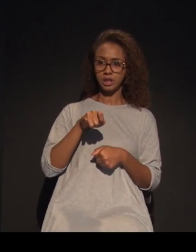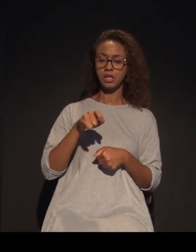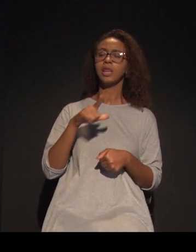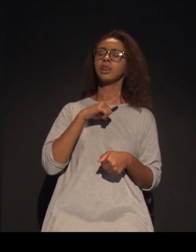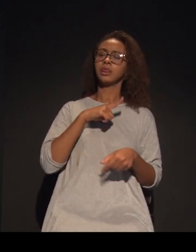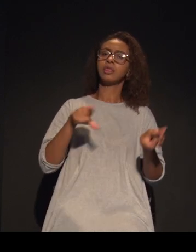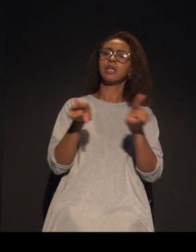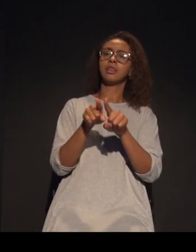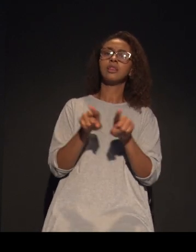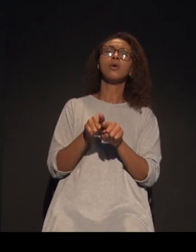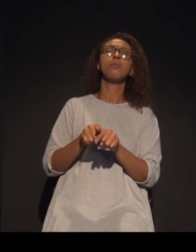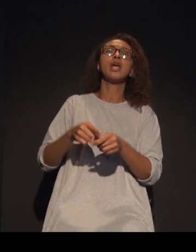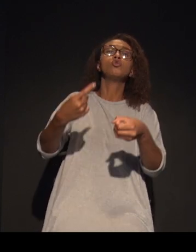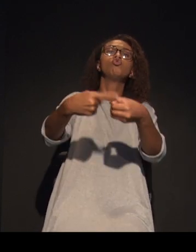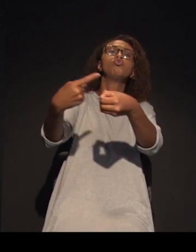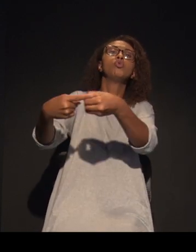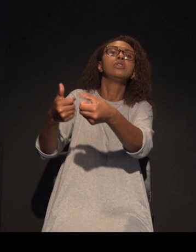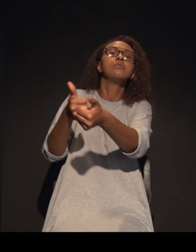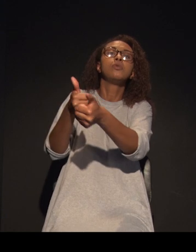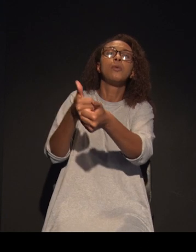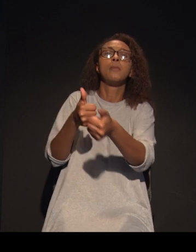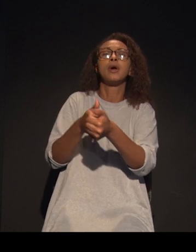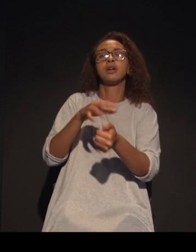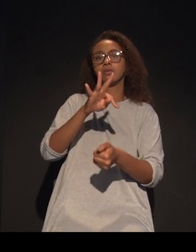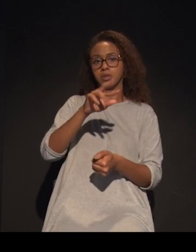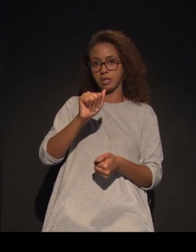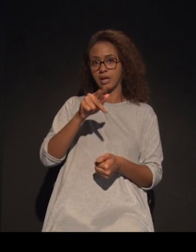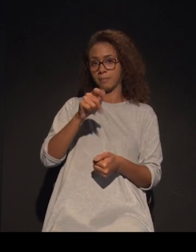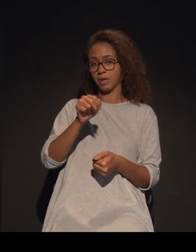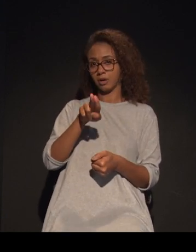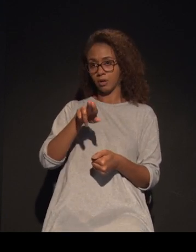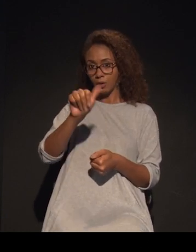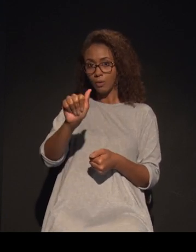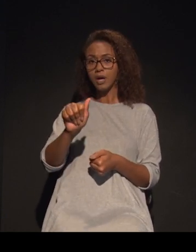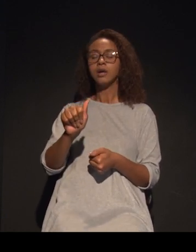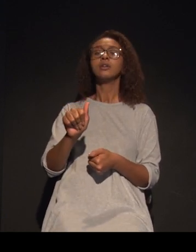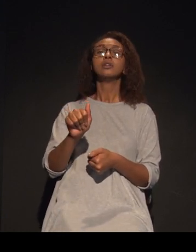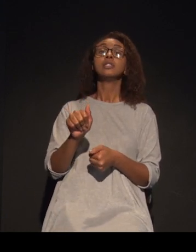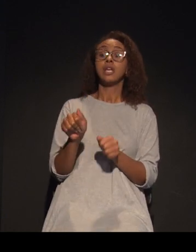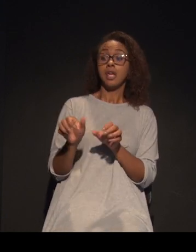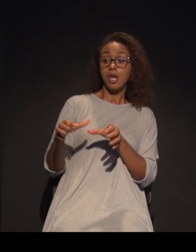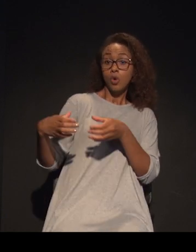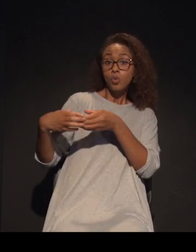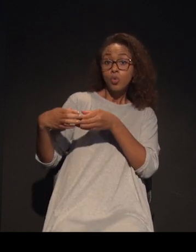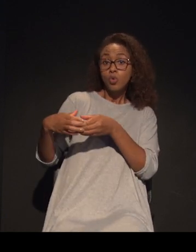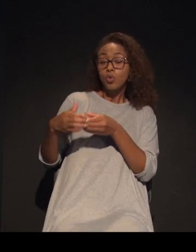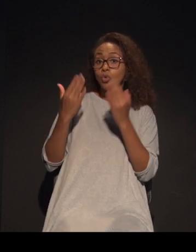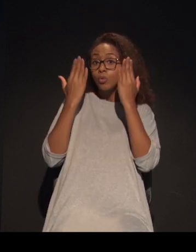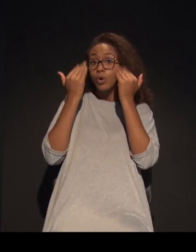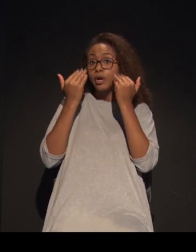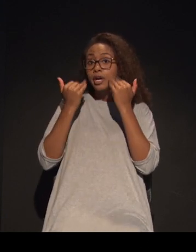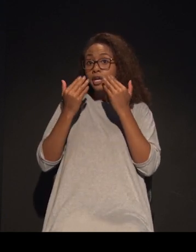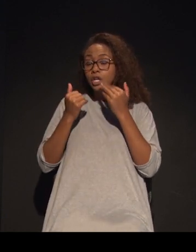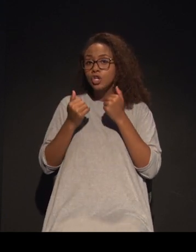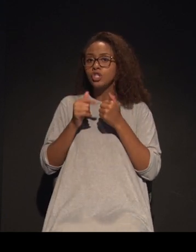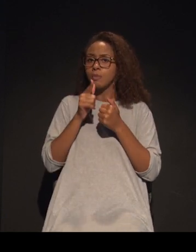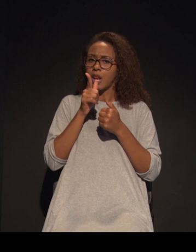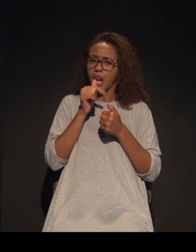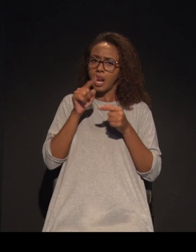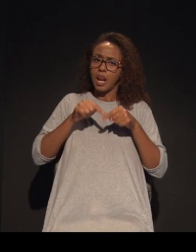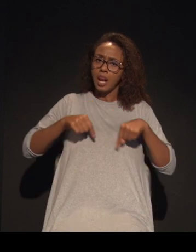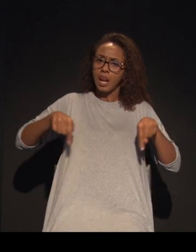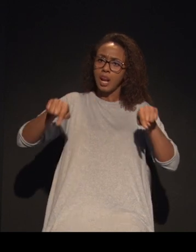tornou município de tapauá e sua proximidade e abriga área indígena do lago uma missão ao largo paricá